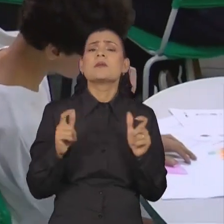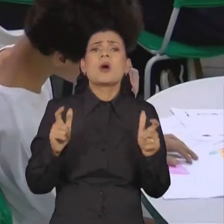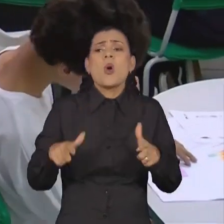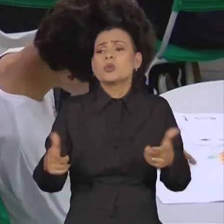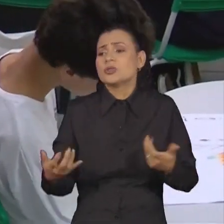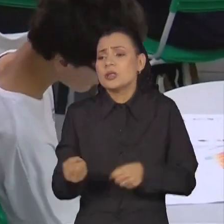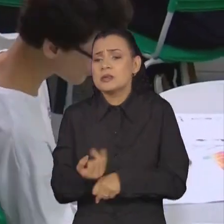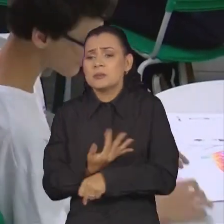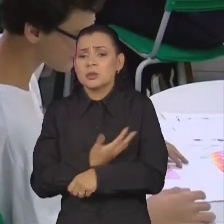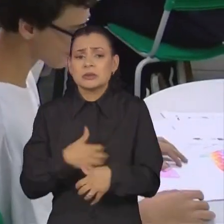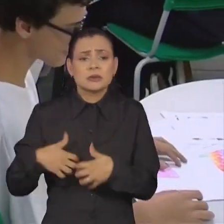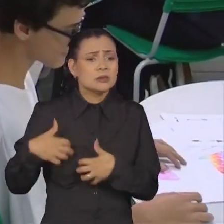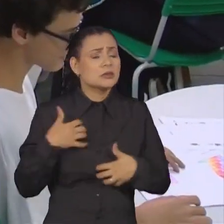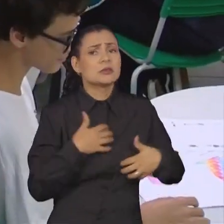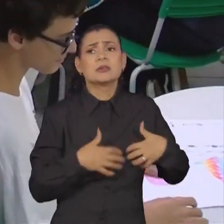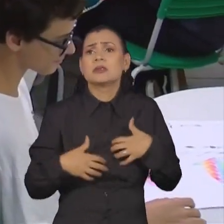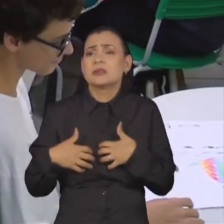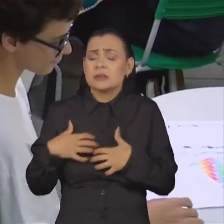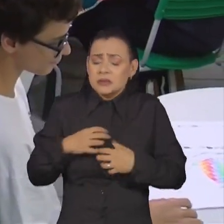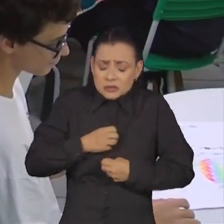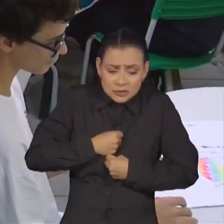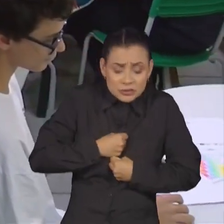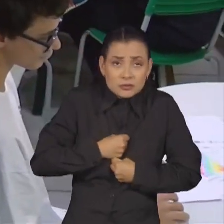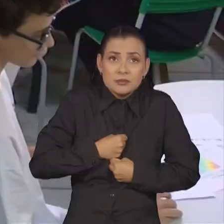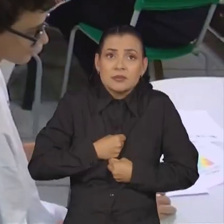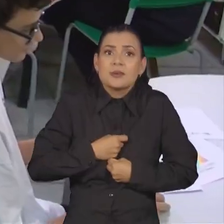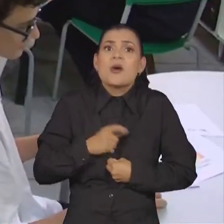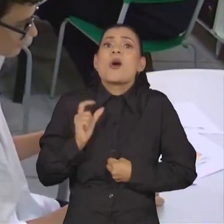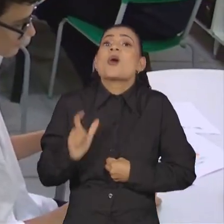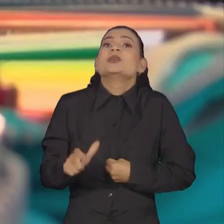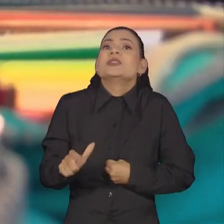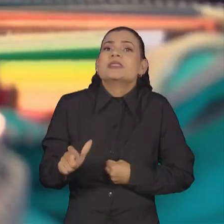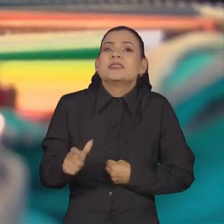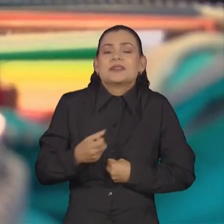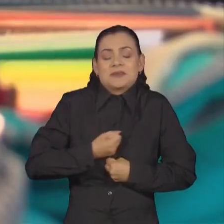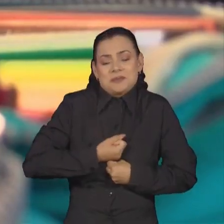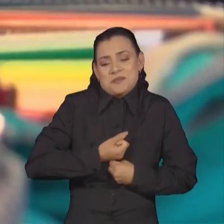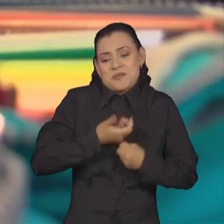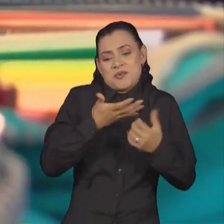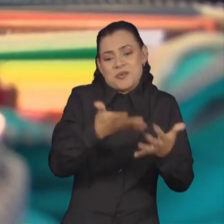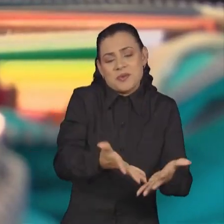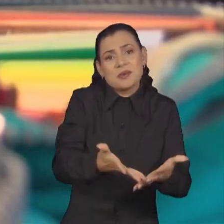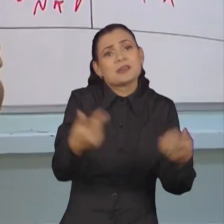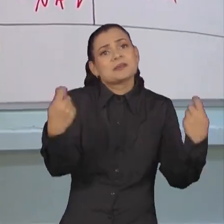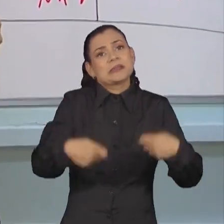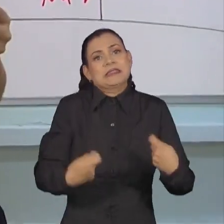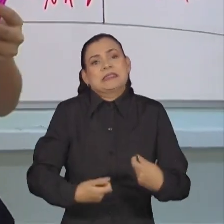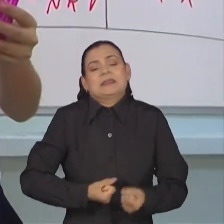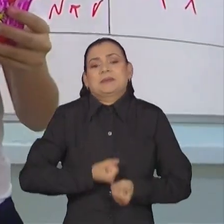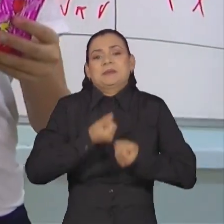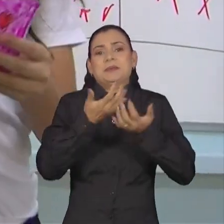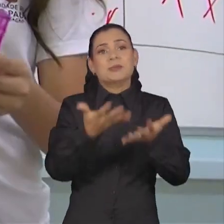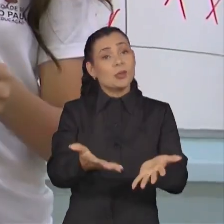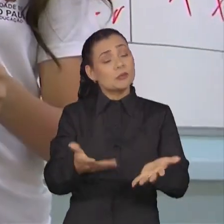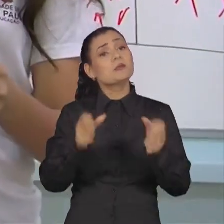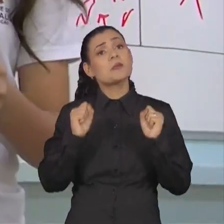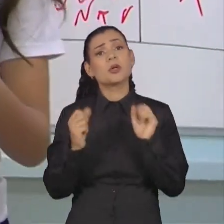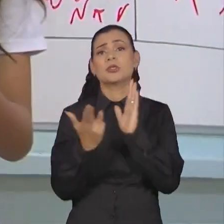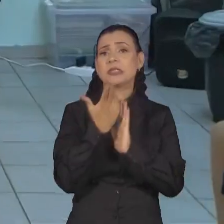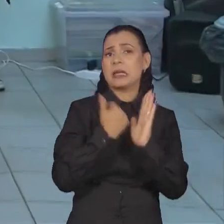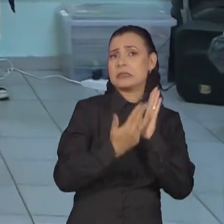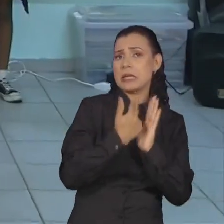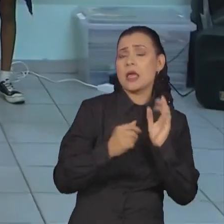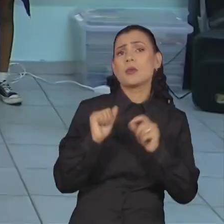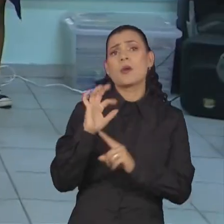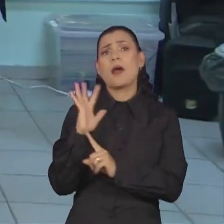as emoções que estão ali represadas? Então a gente trabalha aqui uma forma de você colocar isso para fora. Seja através do